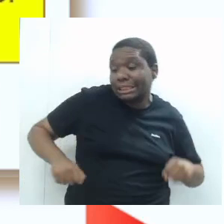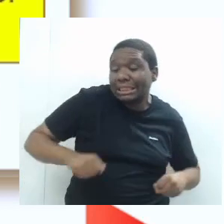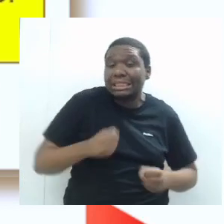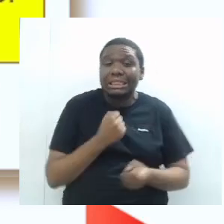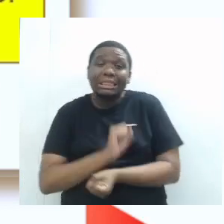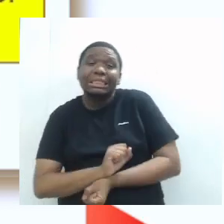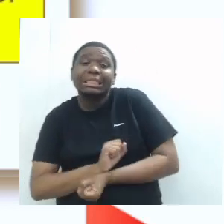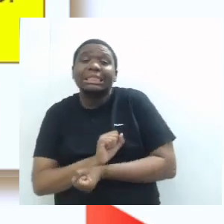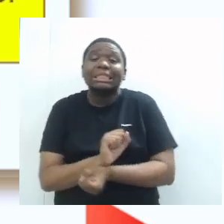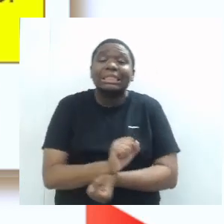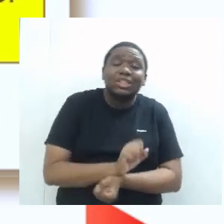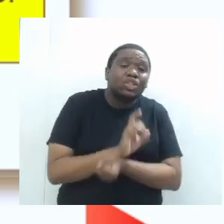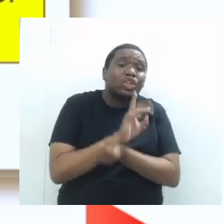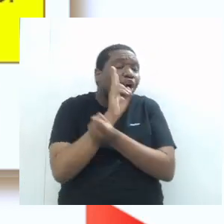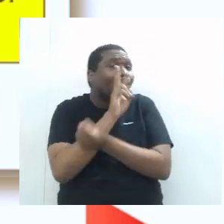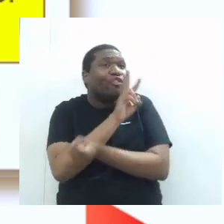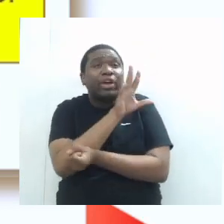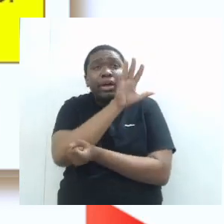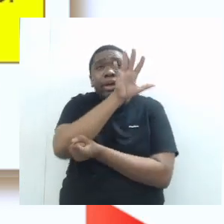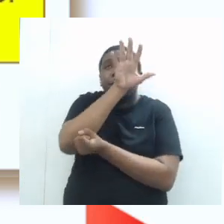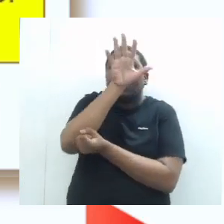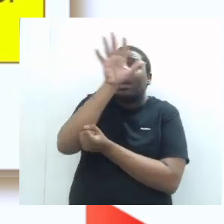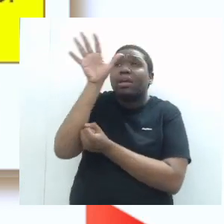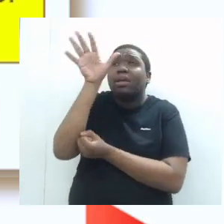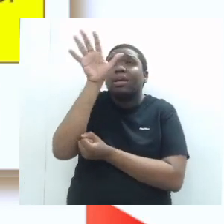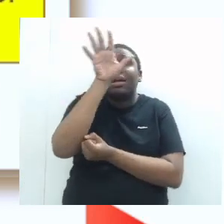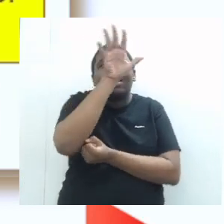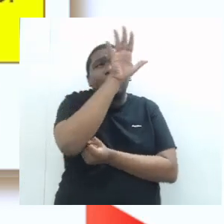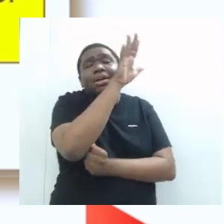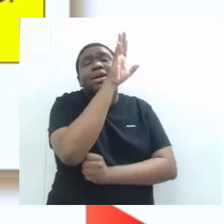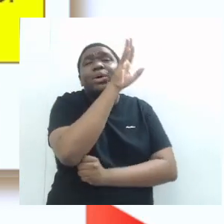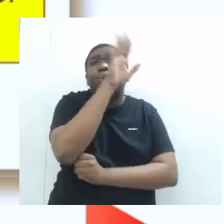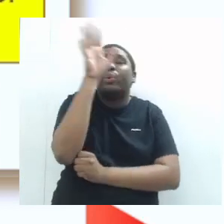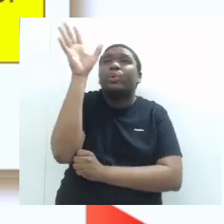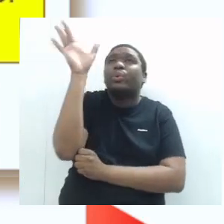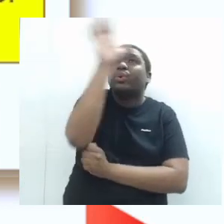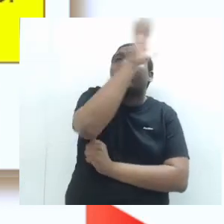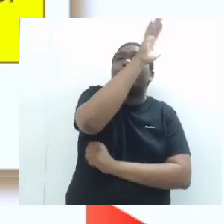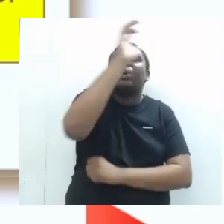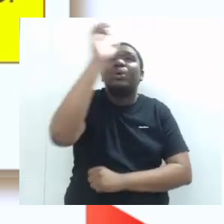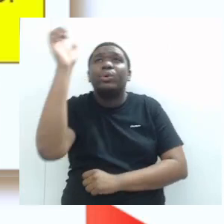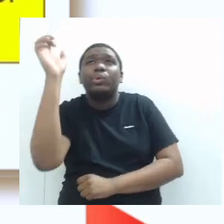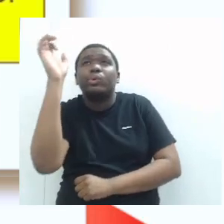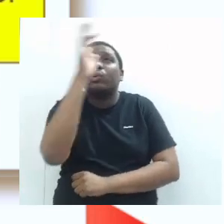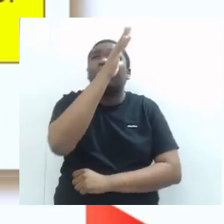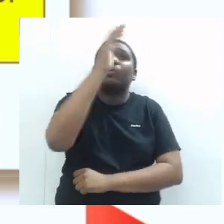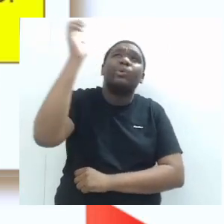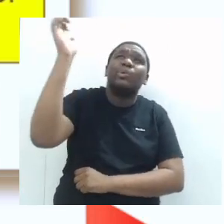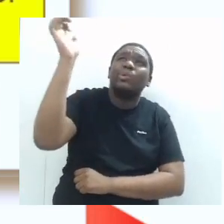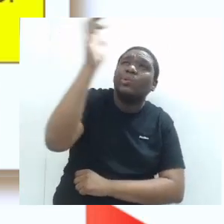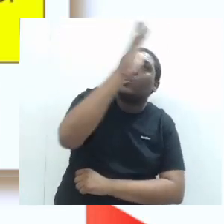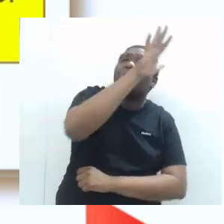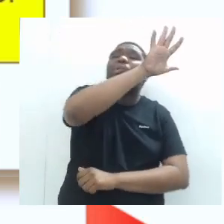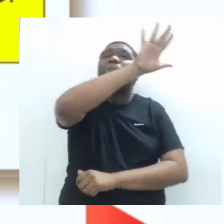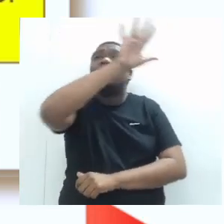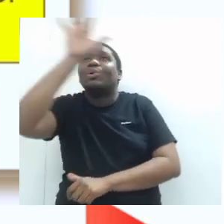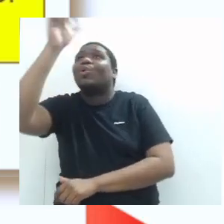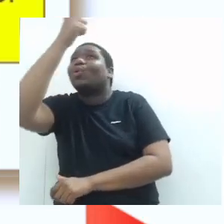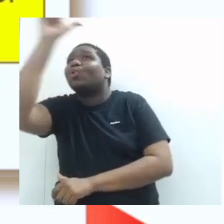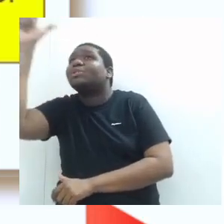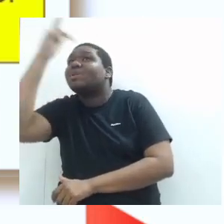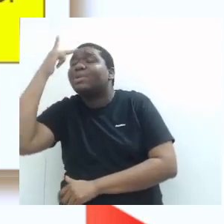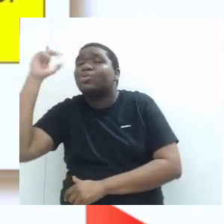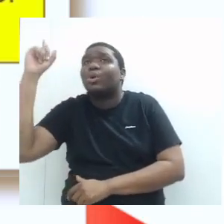olhar somente a parede do fundo da caverna, onde são projetadas sombras de outros